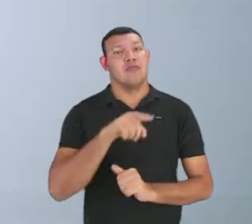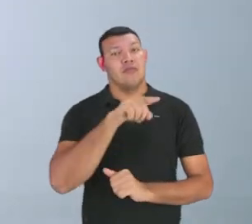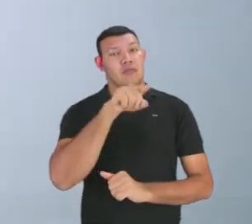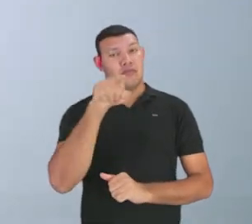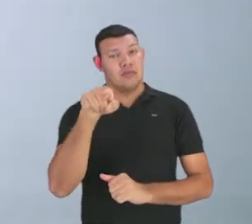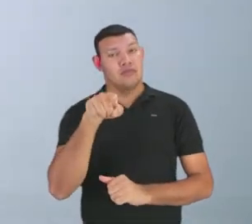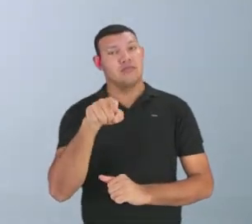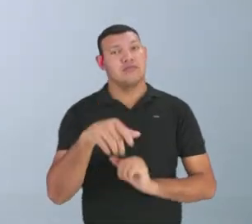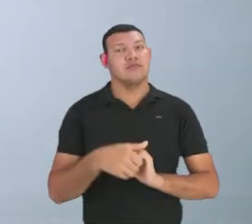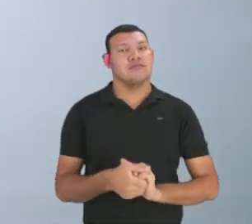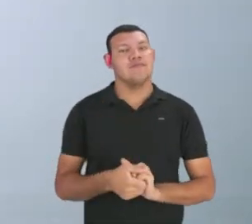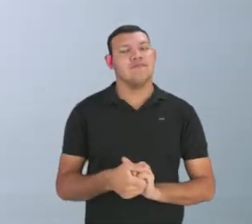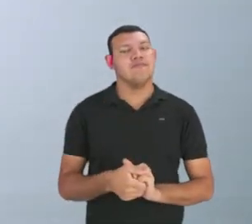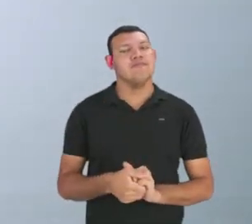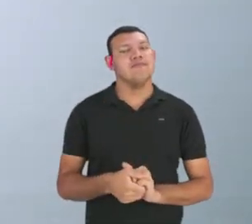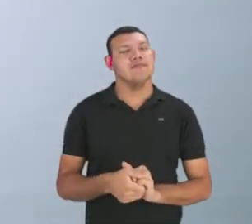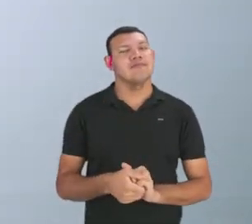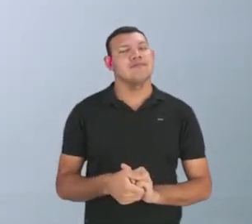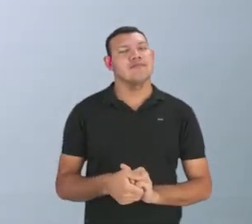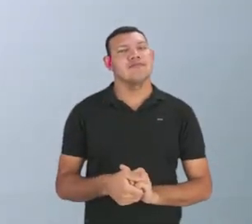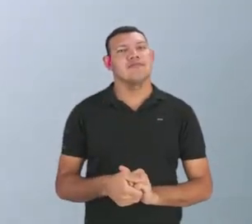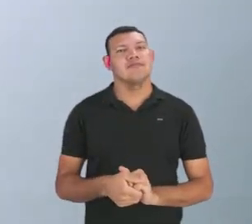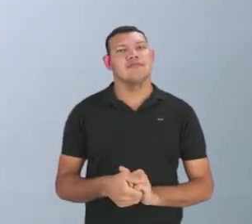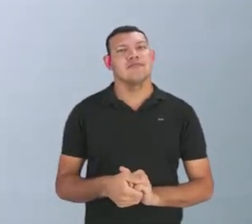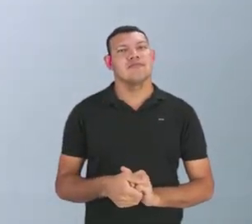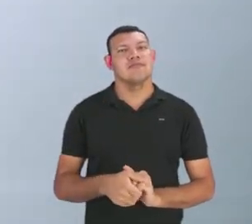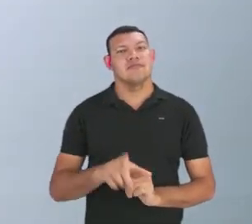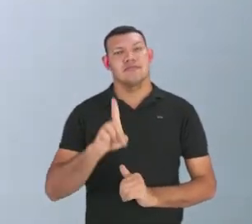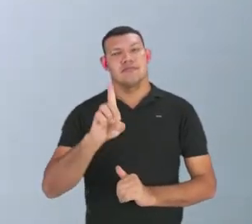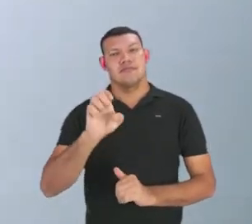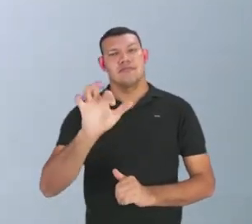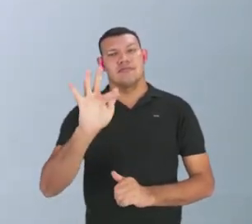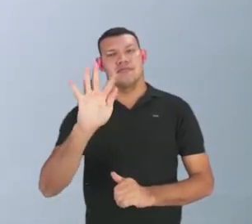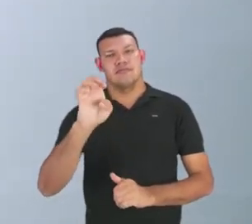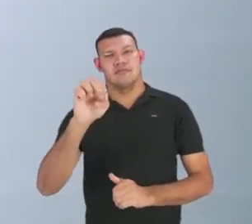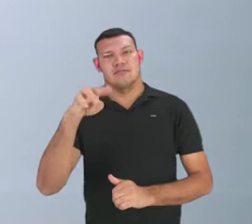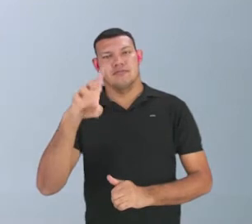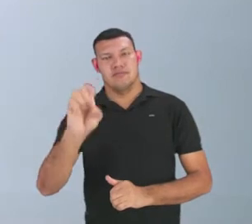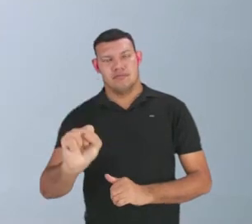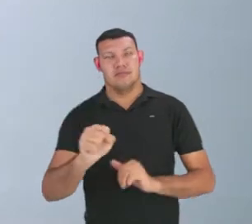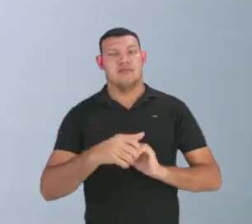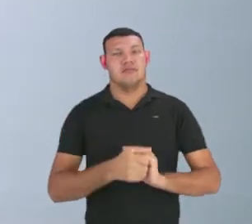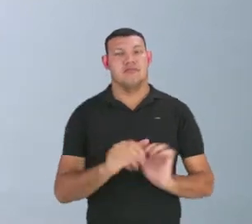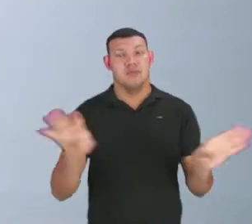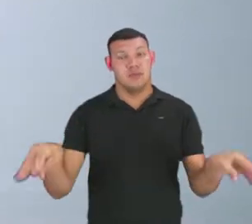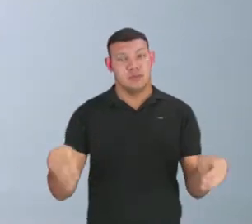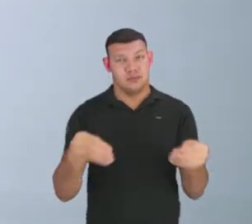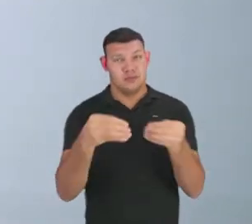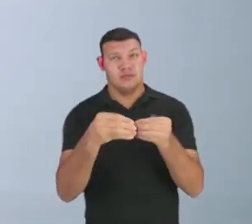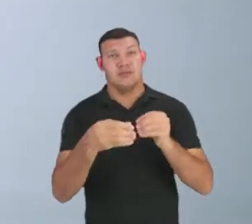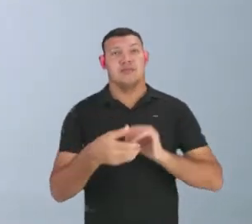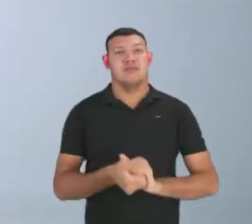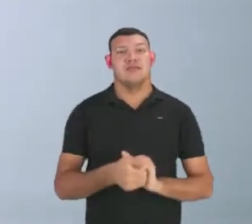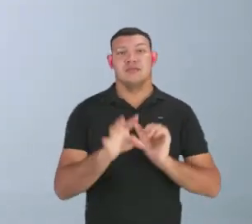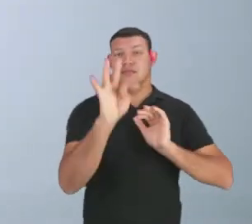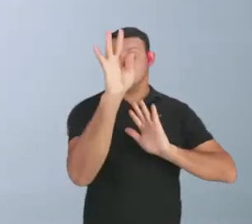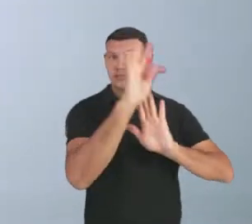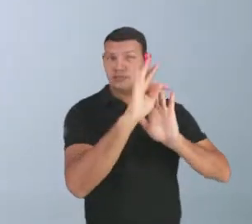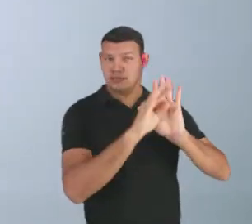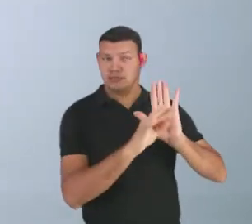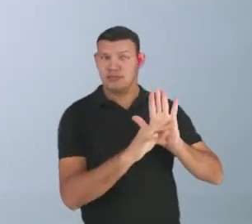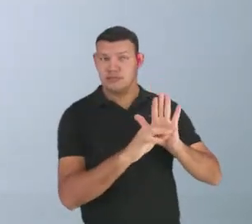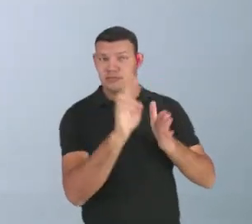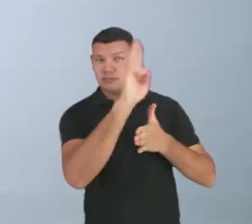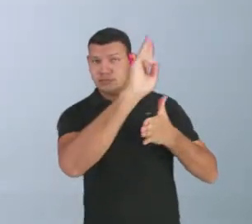uma tese. Deu para você entender? Então, em resumo, o texto